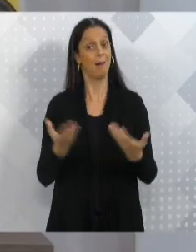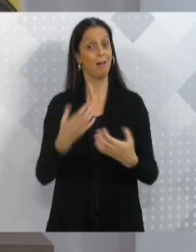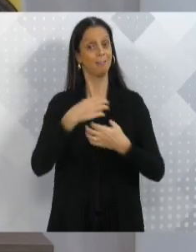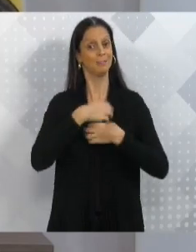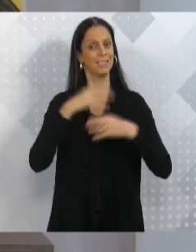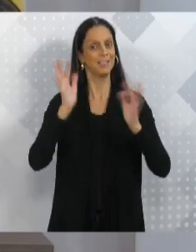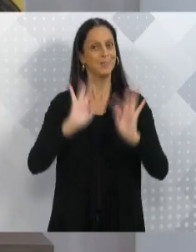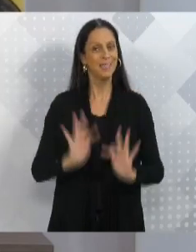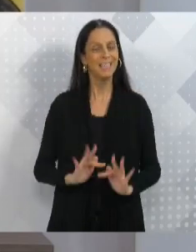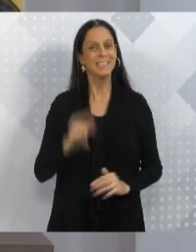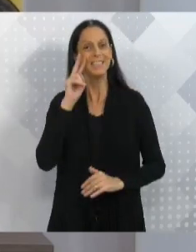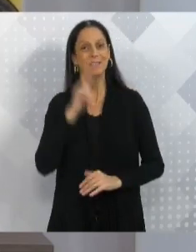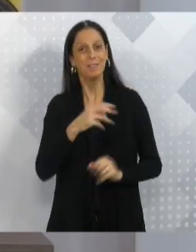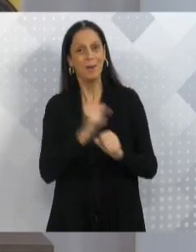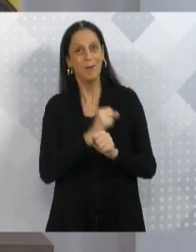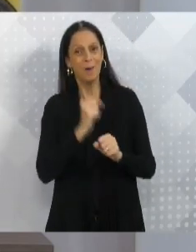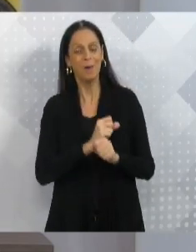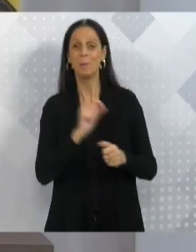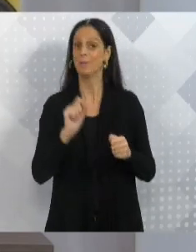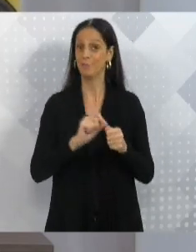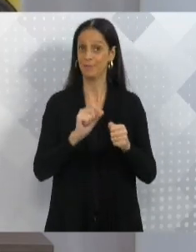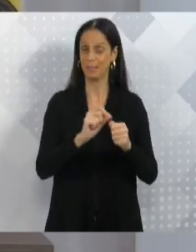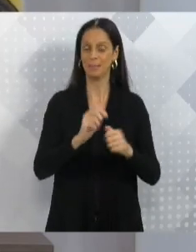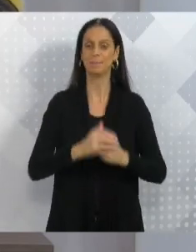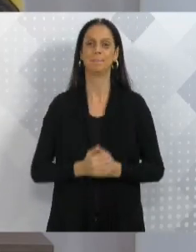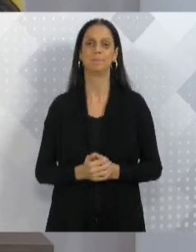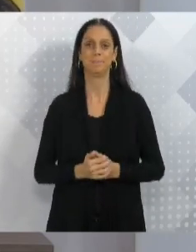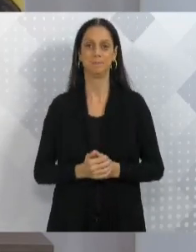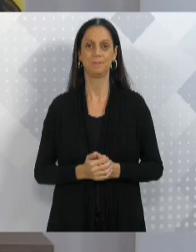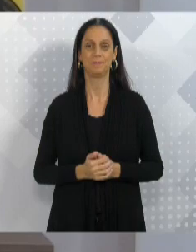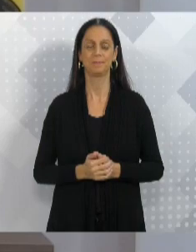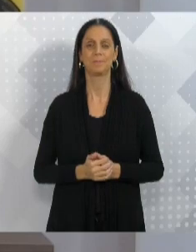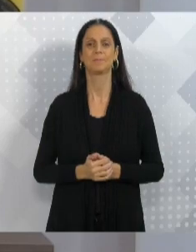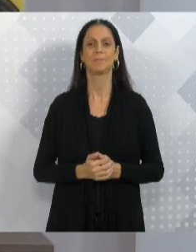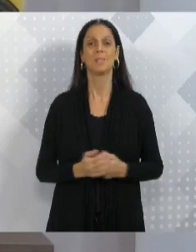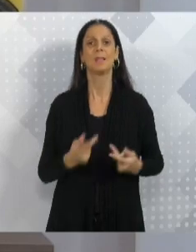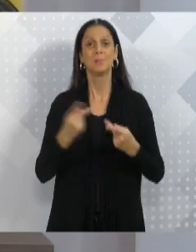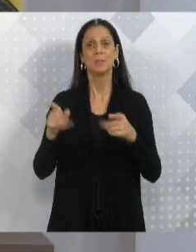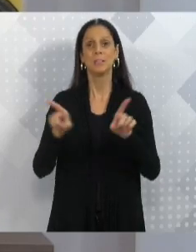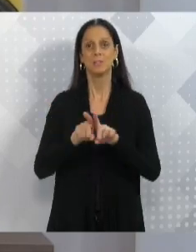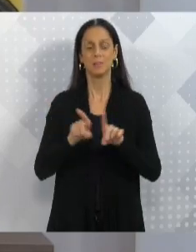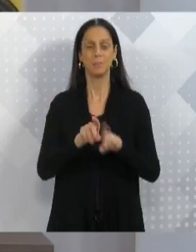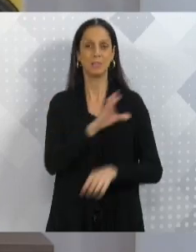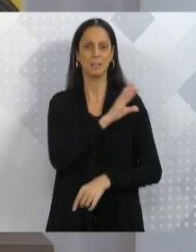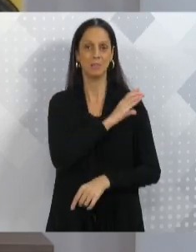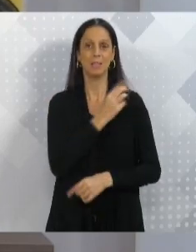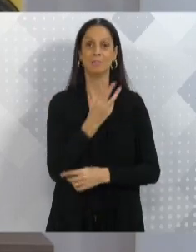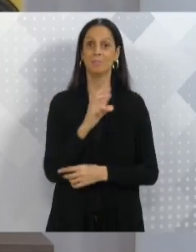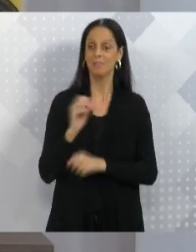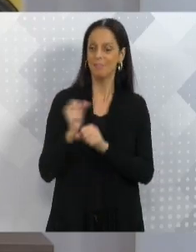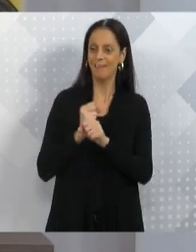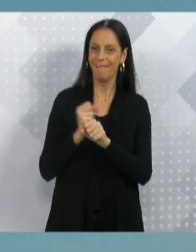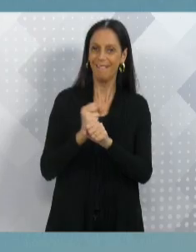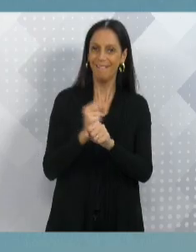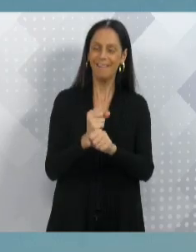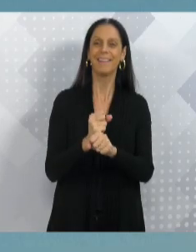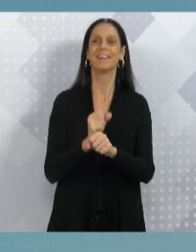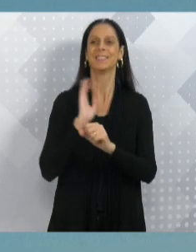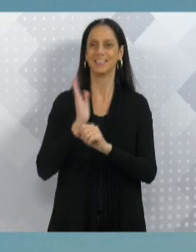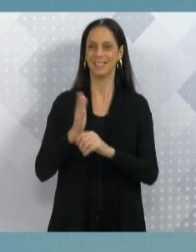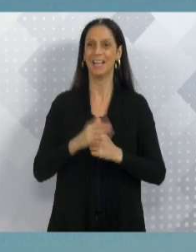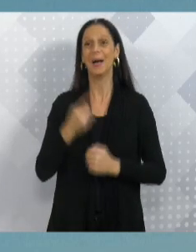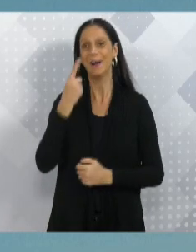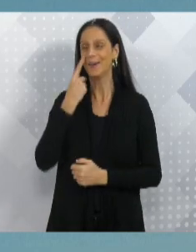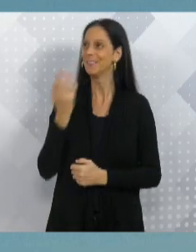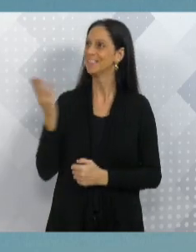executada. Algumas agendas de final de semana, né, 30 anos do CEI Monteiro Lombato, né, lá na Velha Central, no Risto, tivemos lá presente, tem as